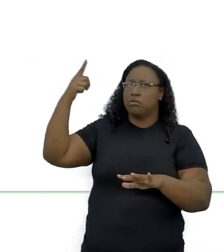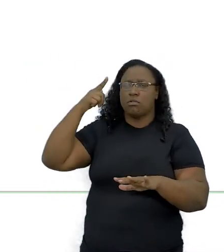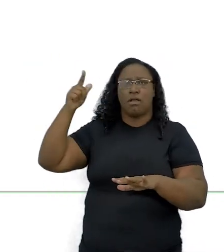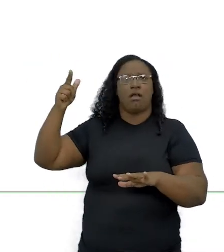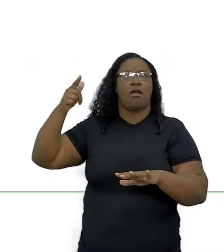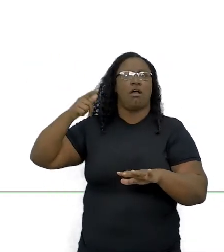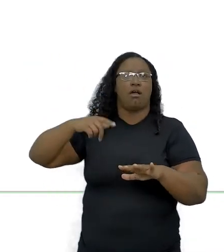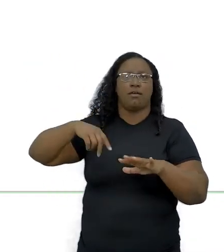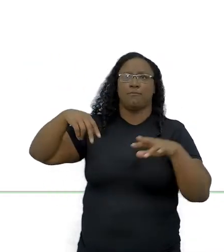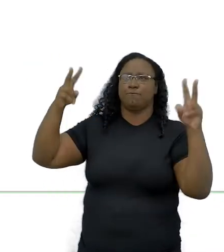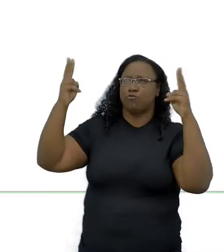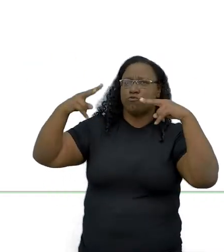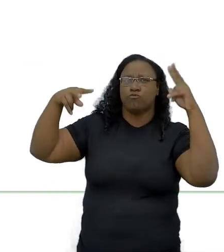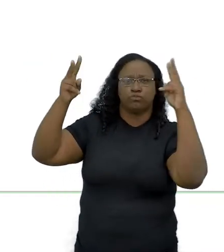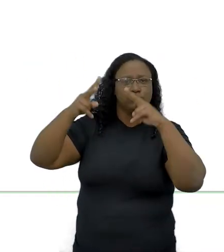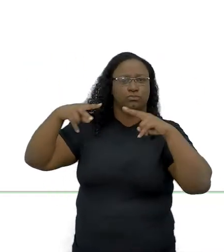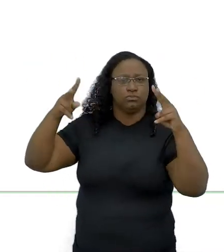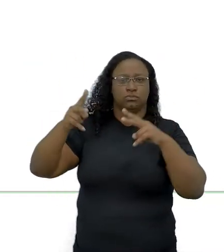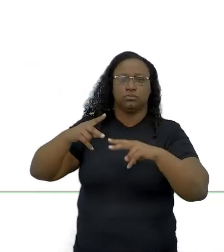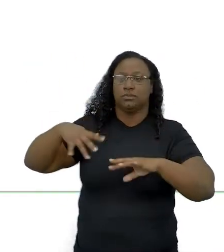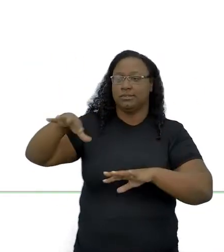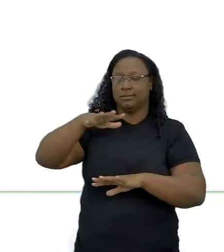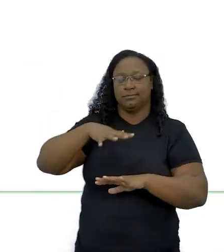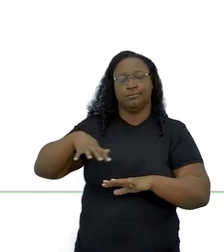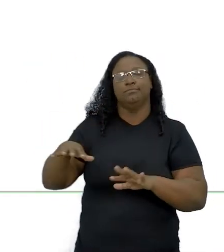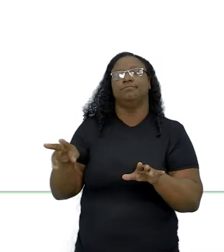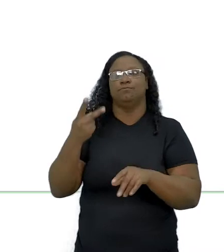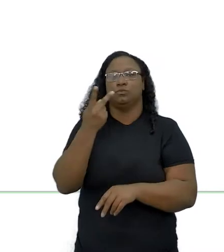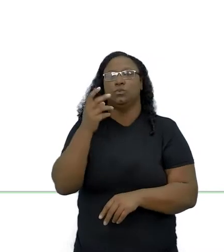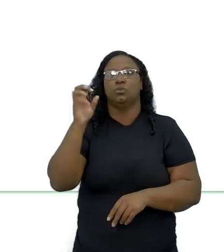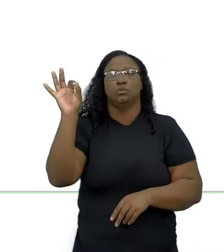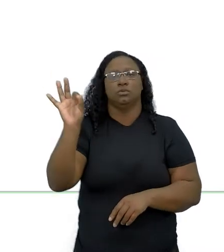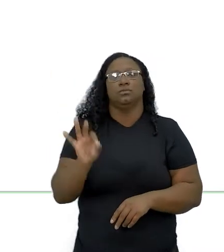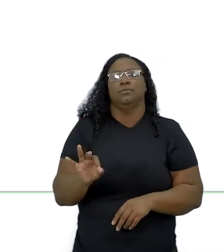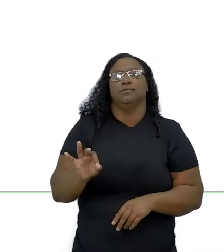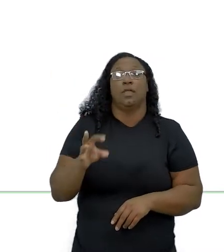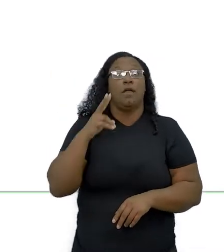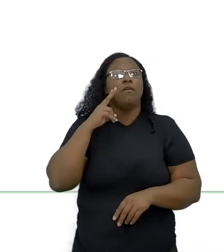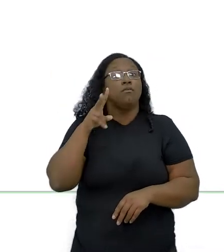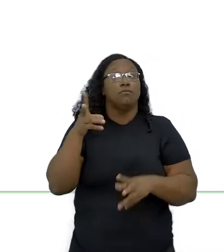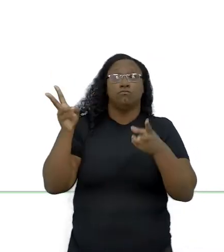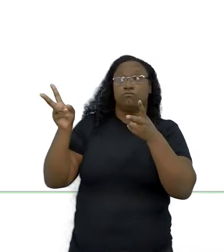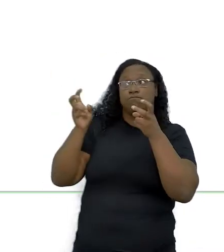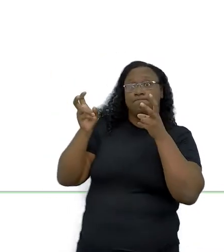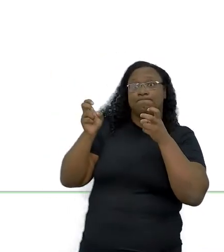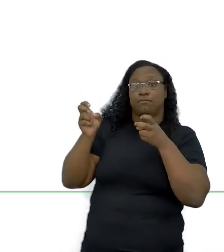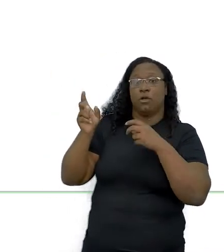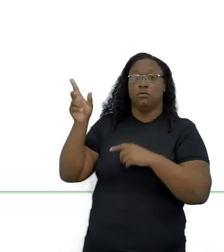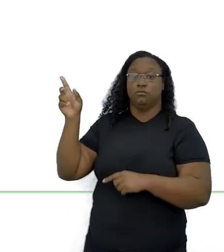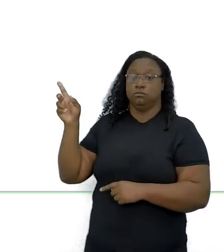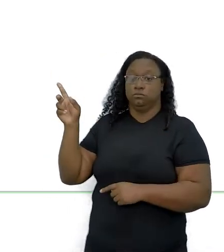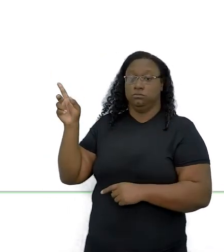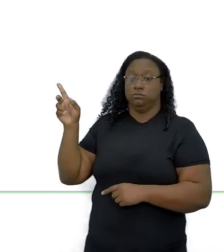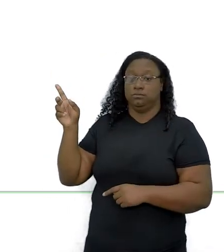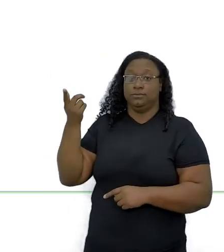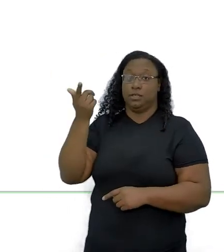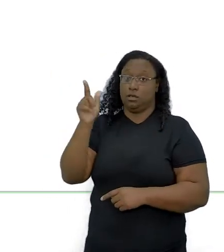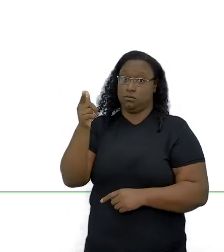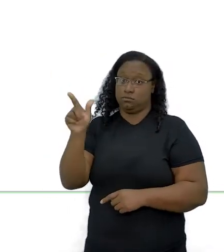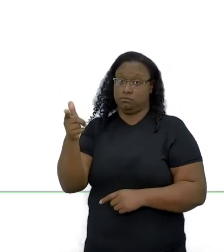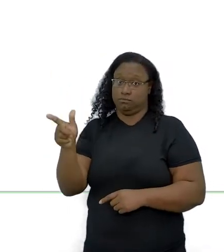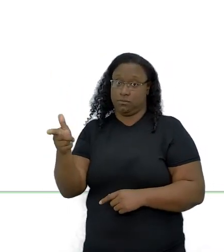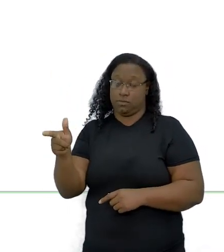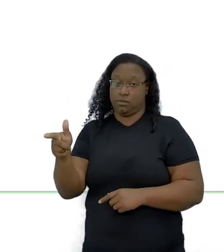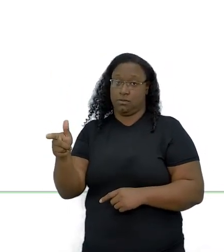aqui nessa parte de 2%. Então veja que de recurso aí que não contribui para